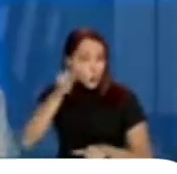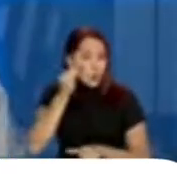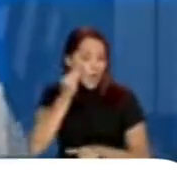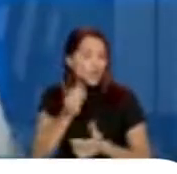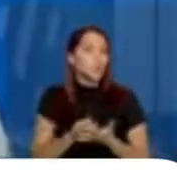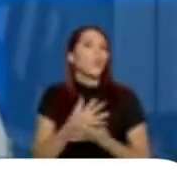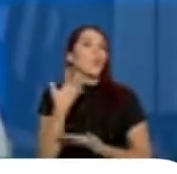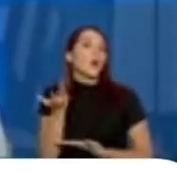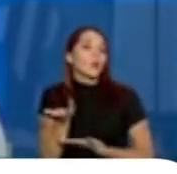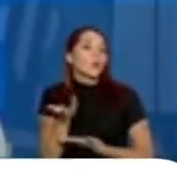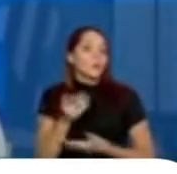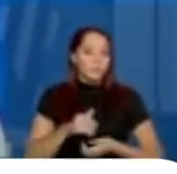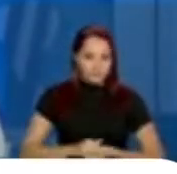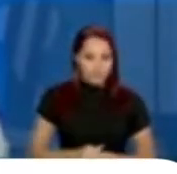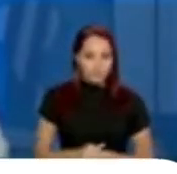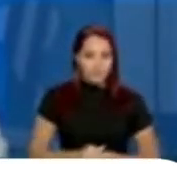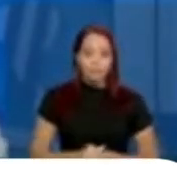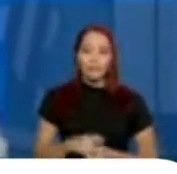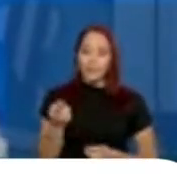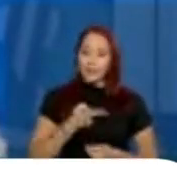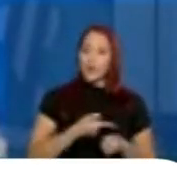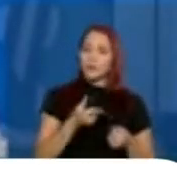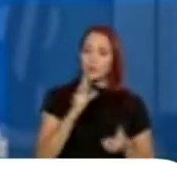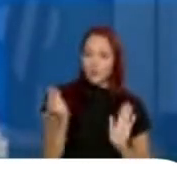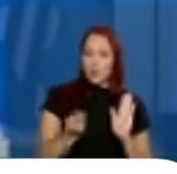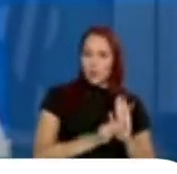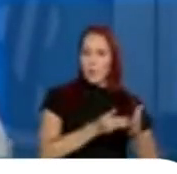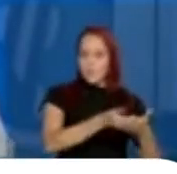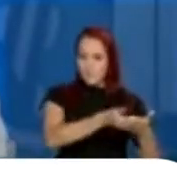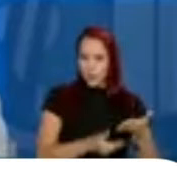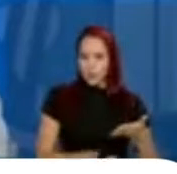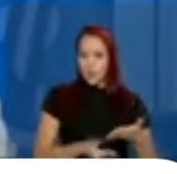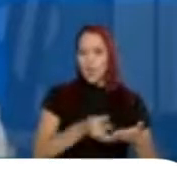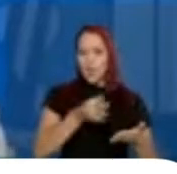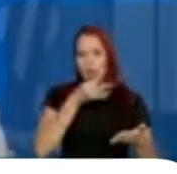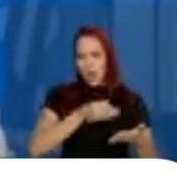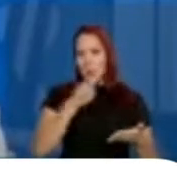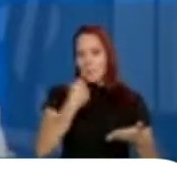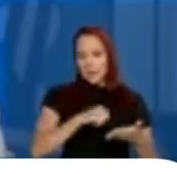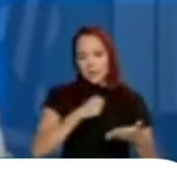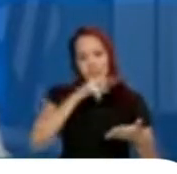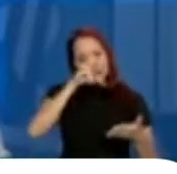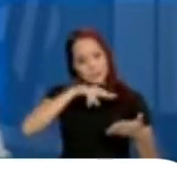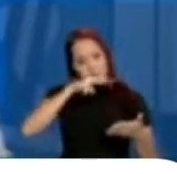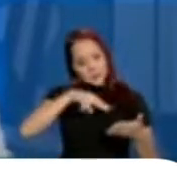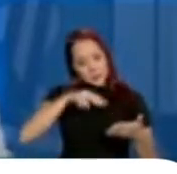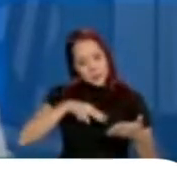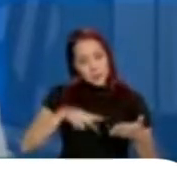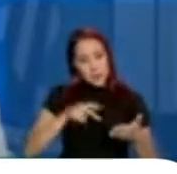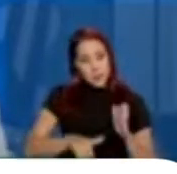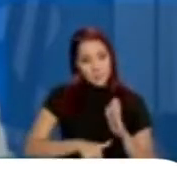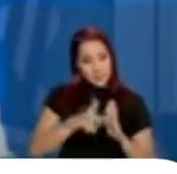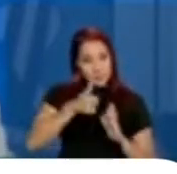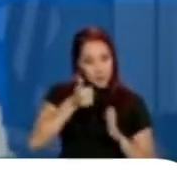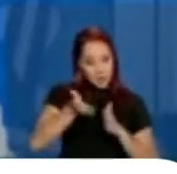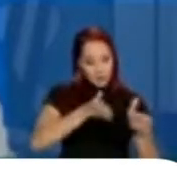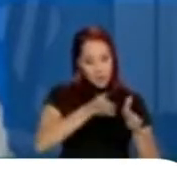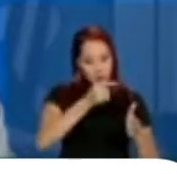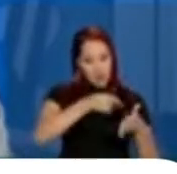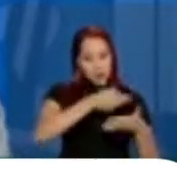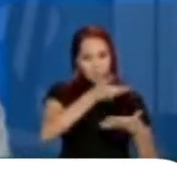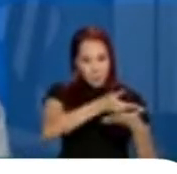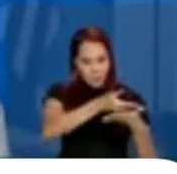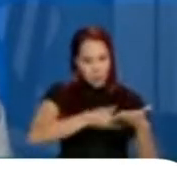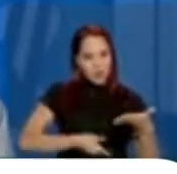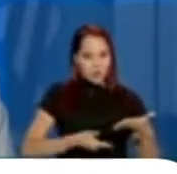Bom, nós colocamos isso aqui, está no boletim, eu acho que vale a pena fazer uma leitura nas reflexões, que está na primeira parte do boletim.